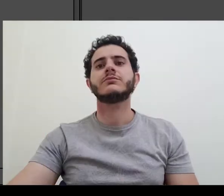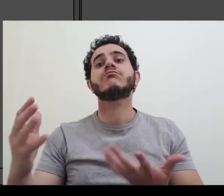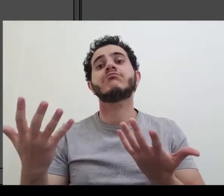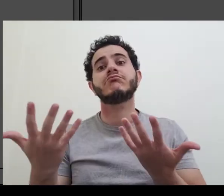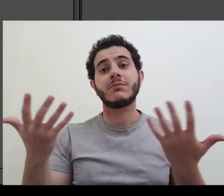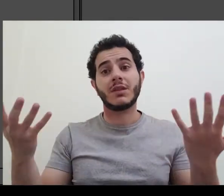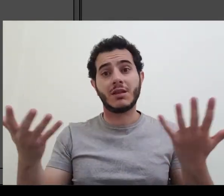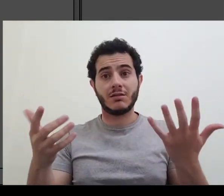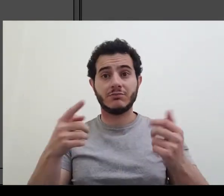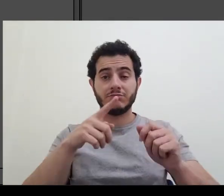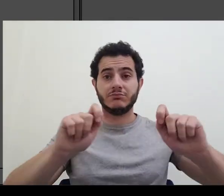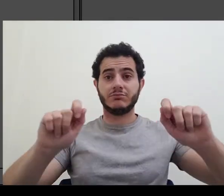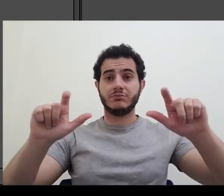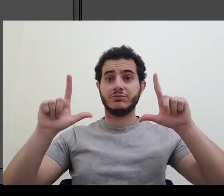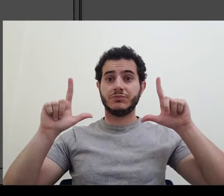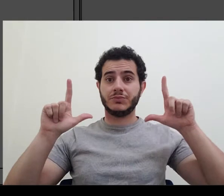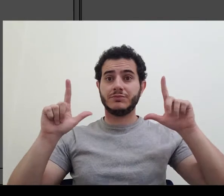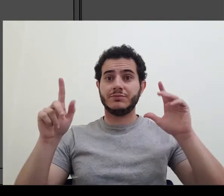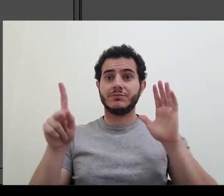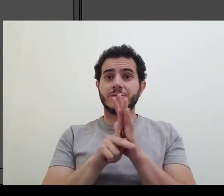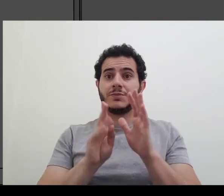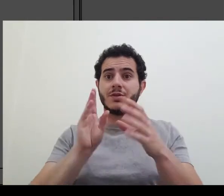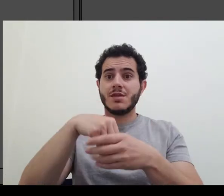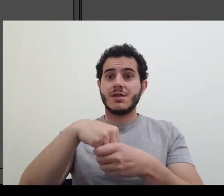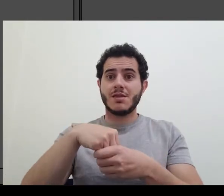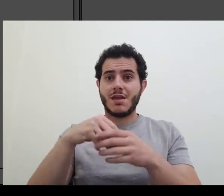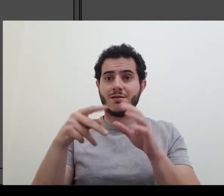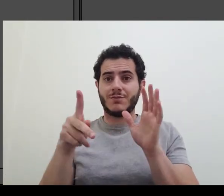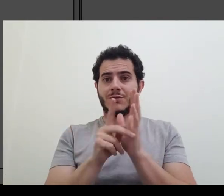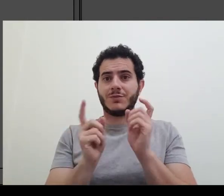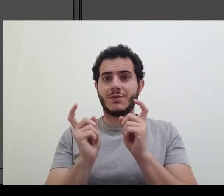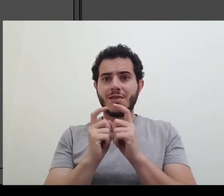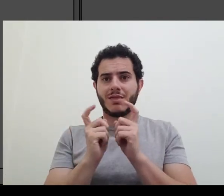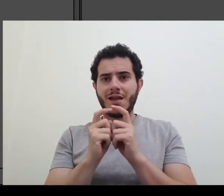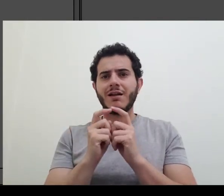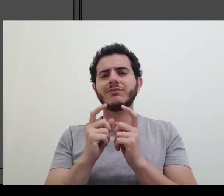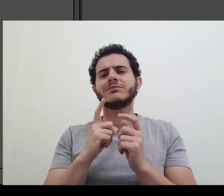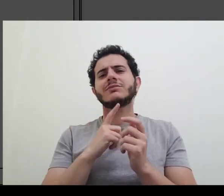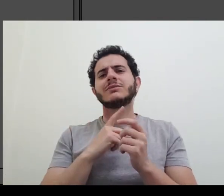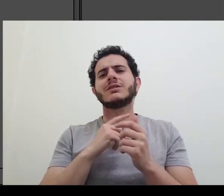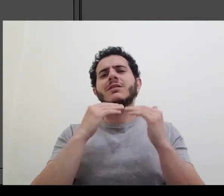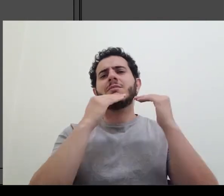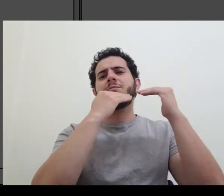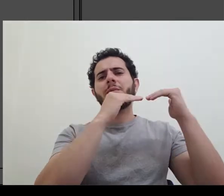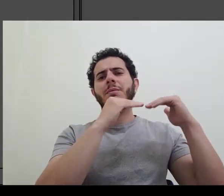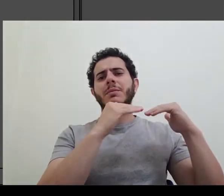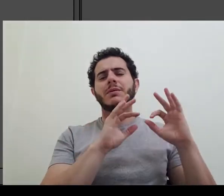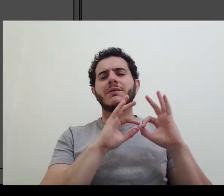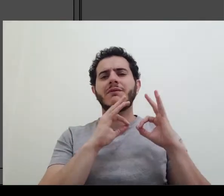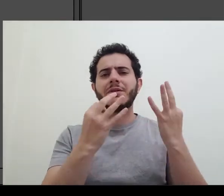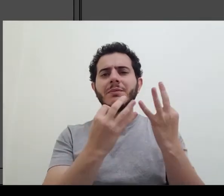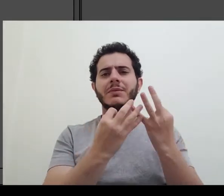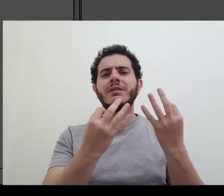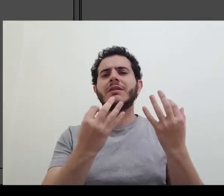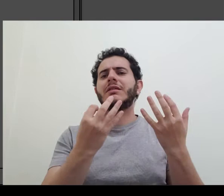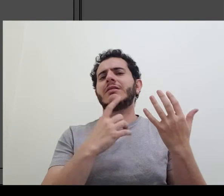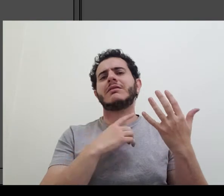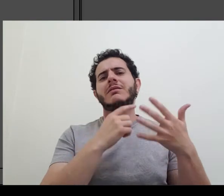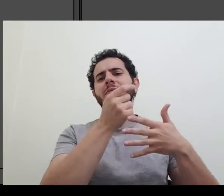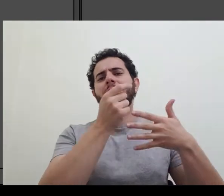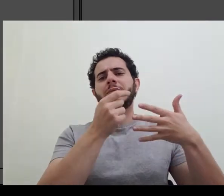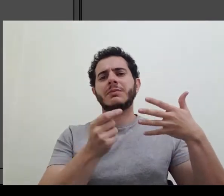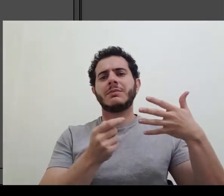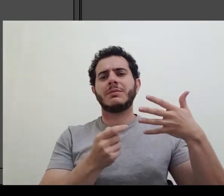criando coleções dentro do catálogo e se organizando diversas fotos, diversas famílias, diversas coletâneas de fotografia dentro